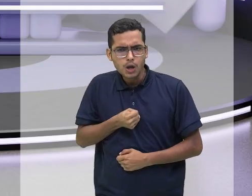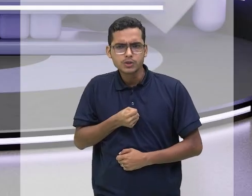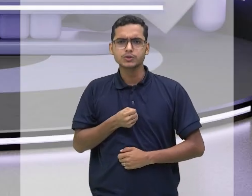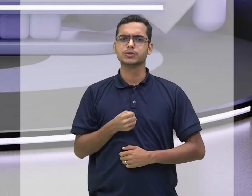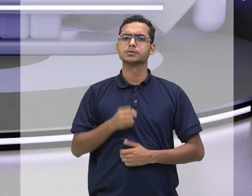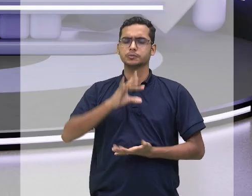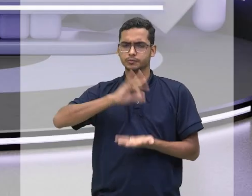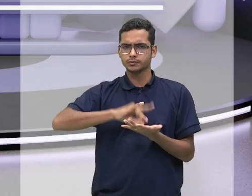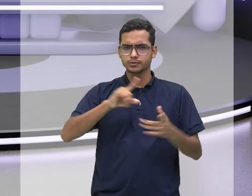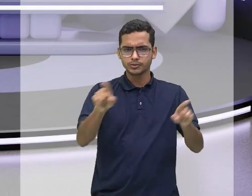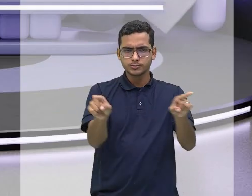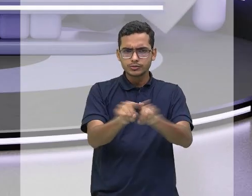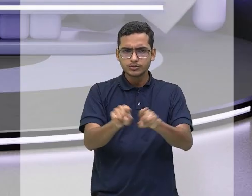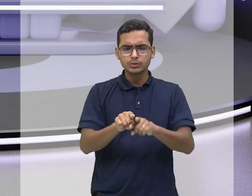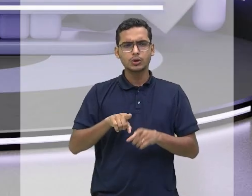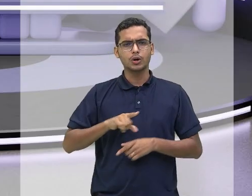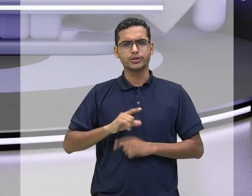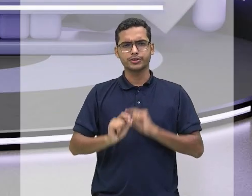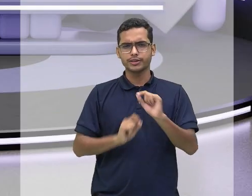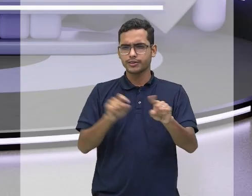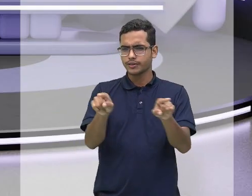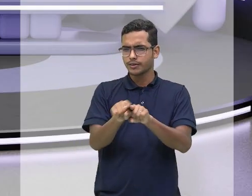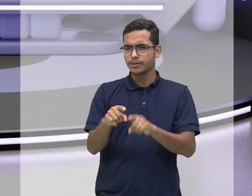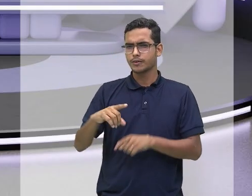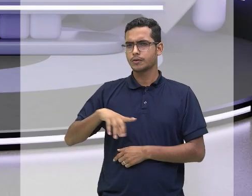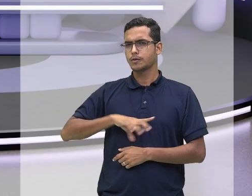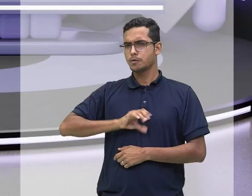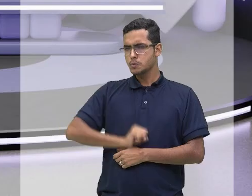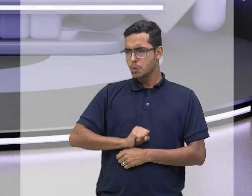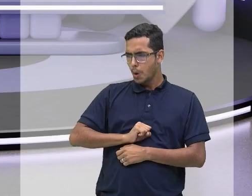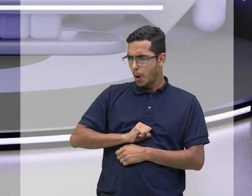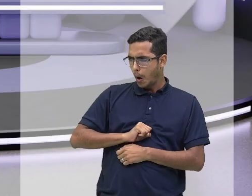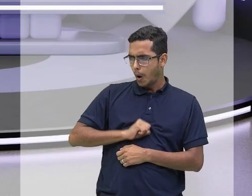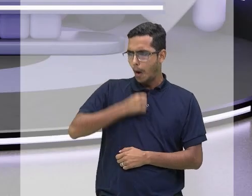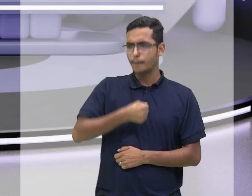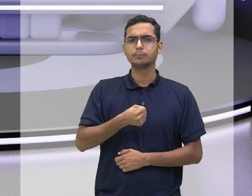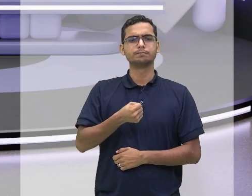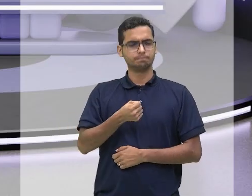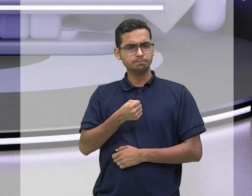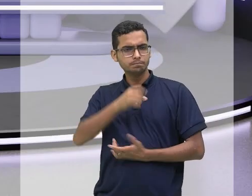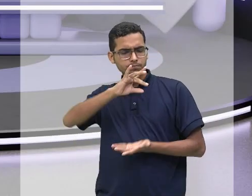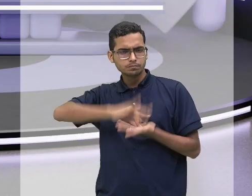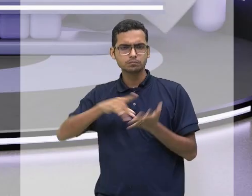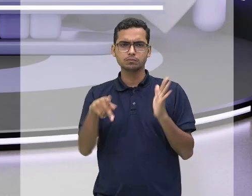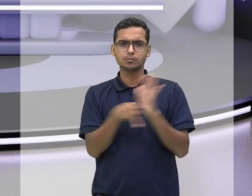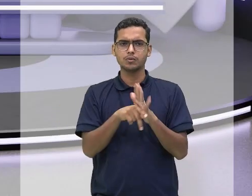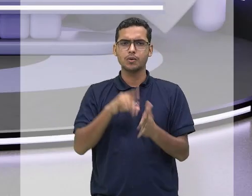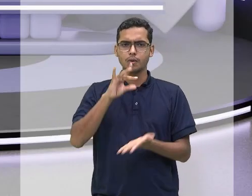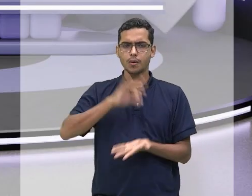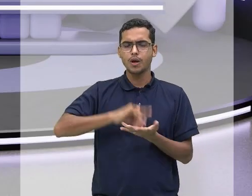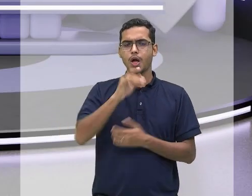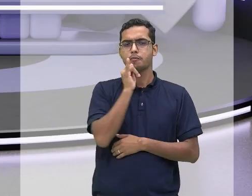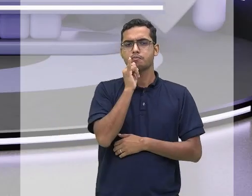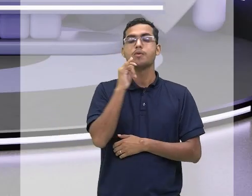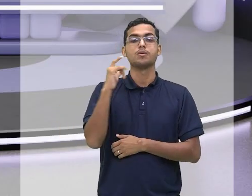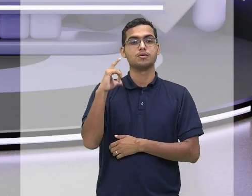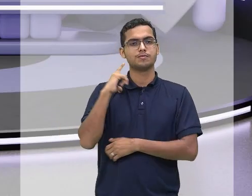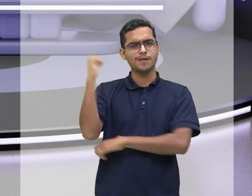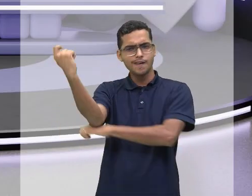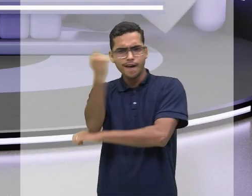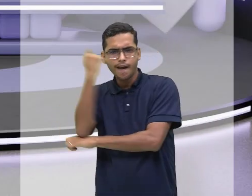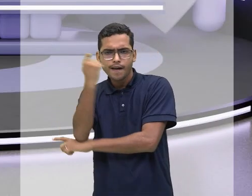exemplo, já aconteceram situações como na Argentina ou na Austrália,